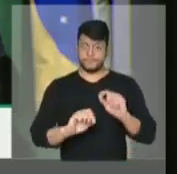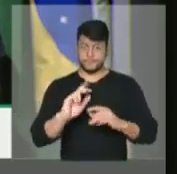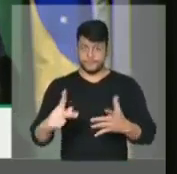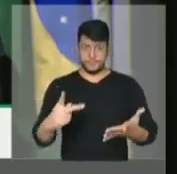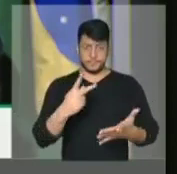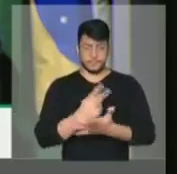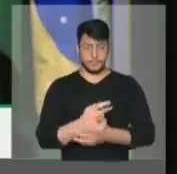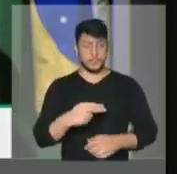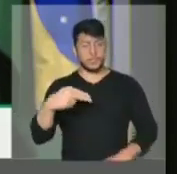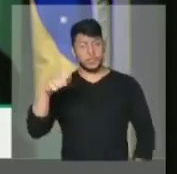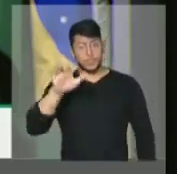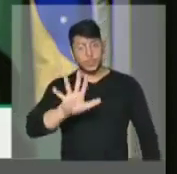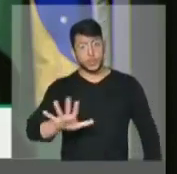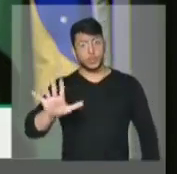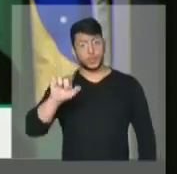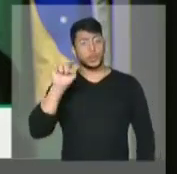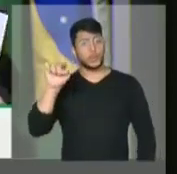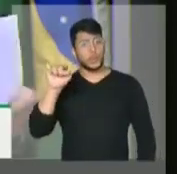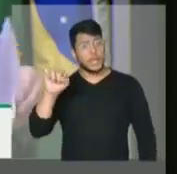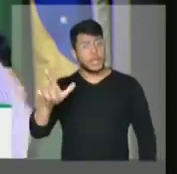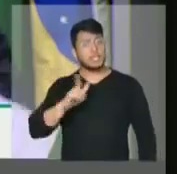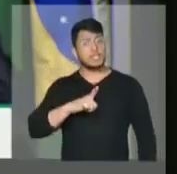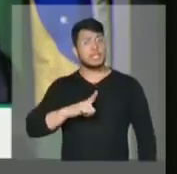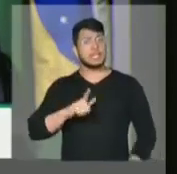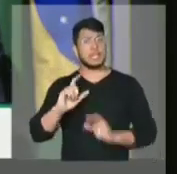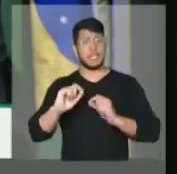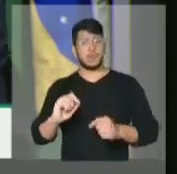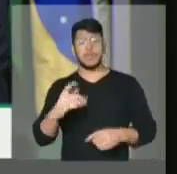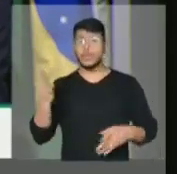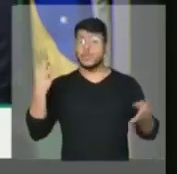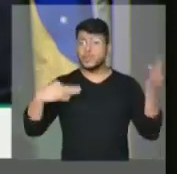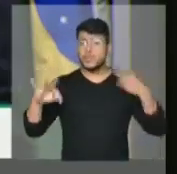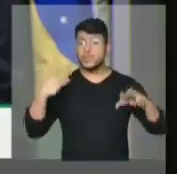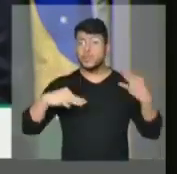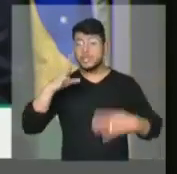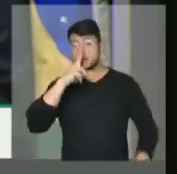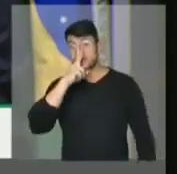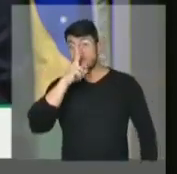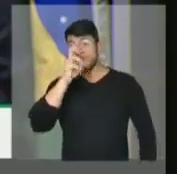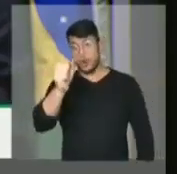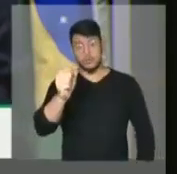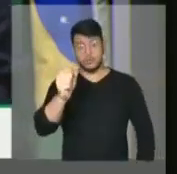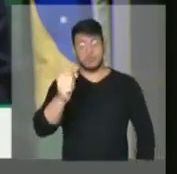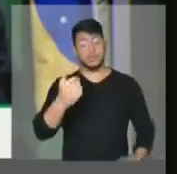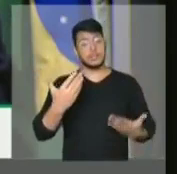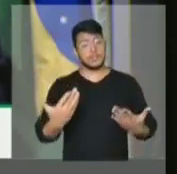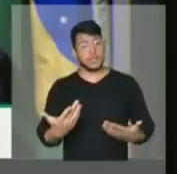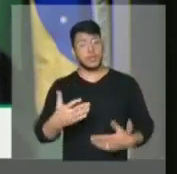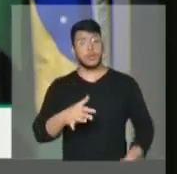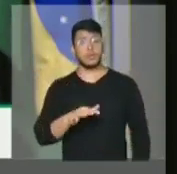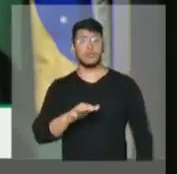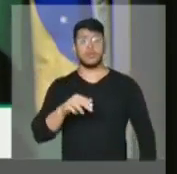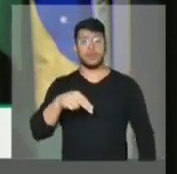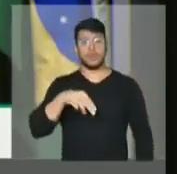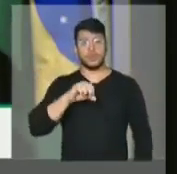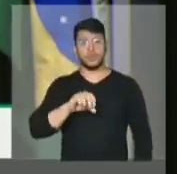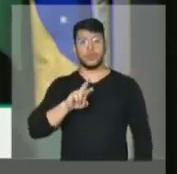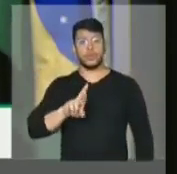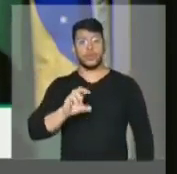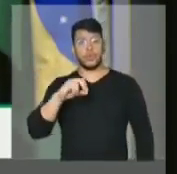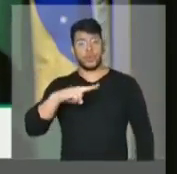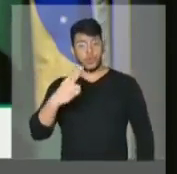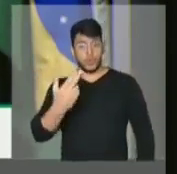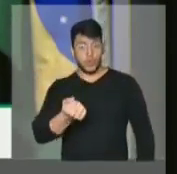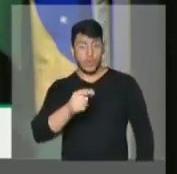fluxo turístico, atividade tão importante à economia brasileira. E Fernando de Noronha é um